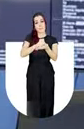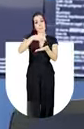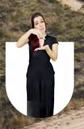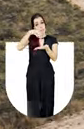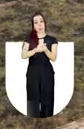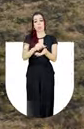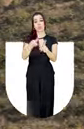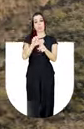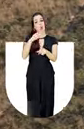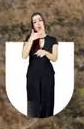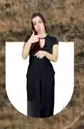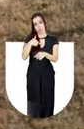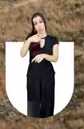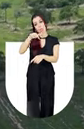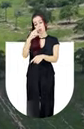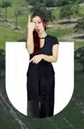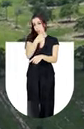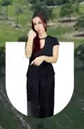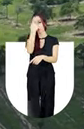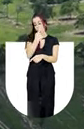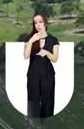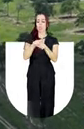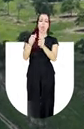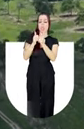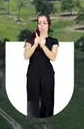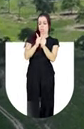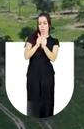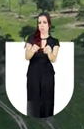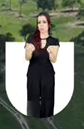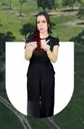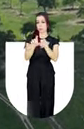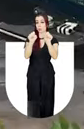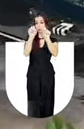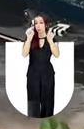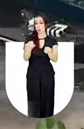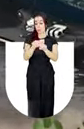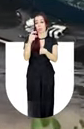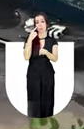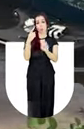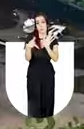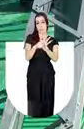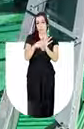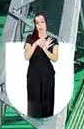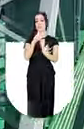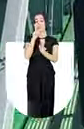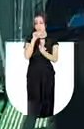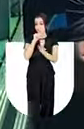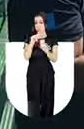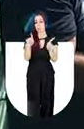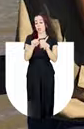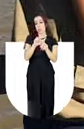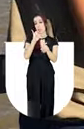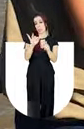proprietários, emitindo altos de infração se não houver resposta em até 72 horas. O acompanhamento hídrico é um sistema